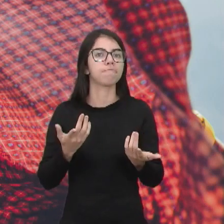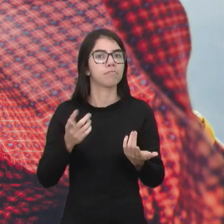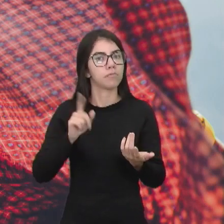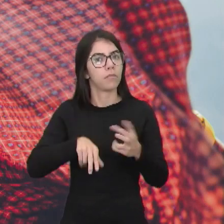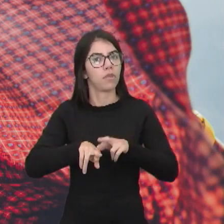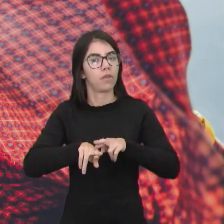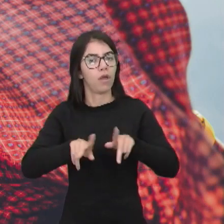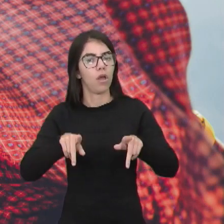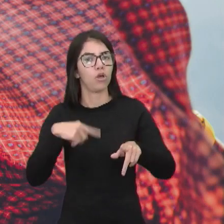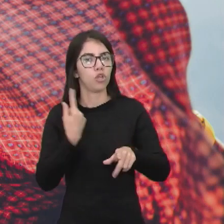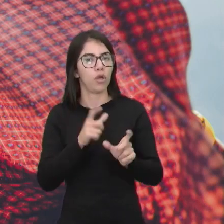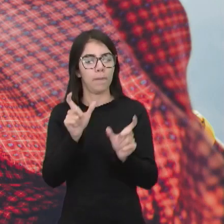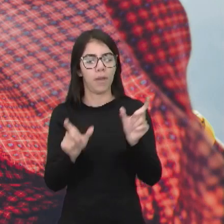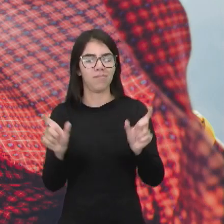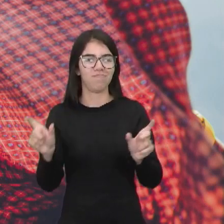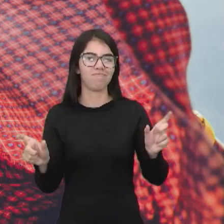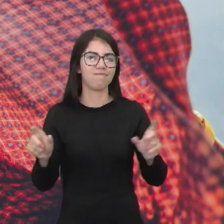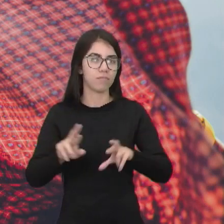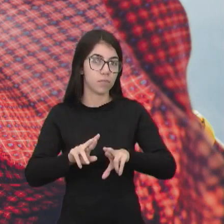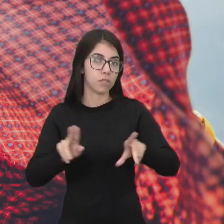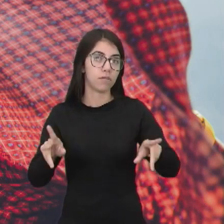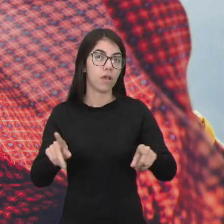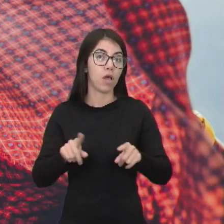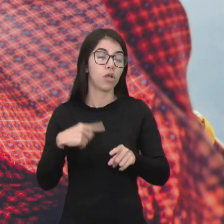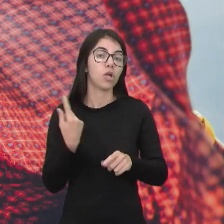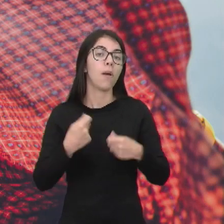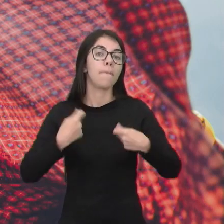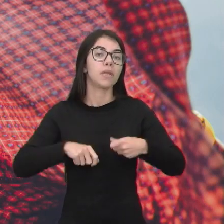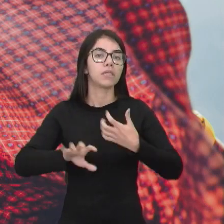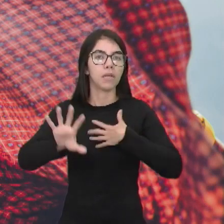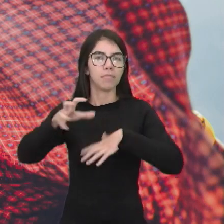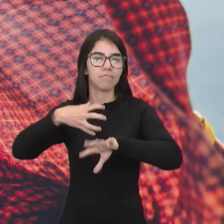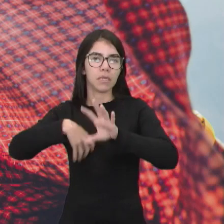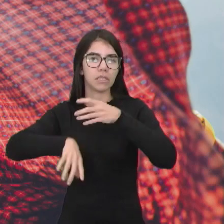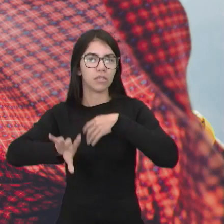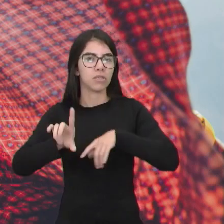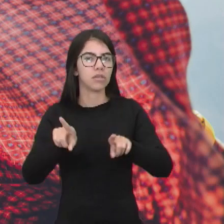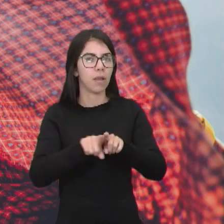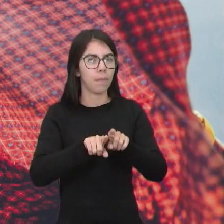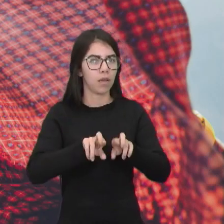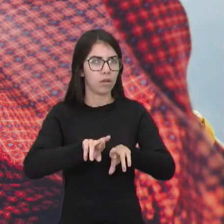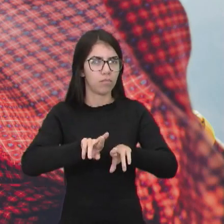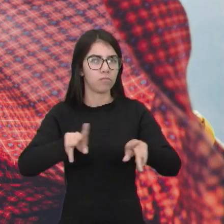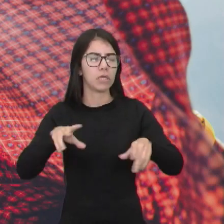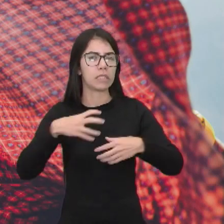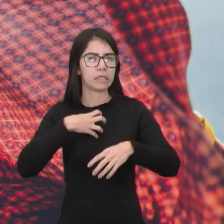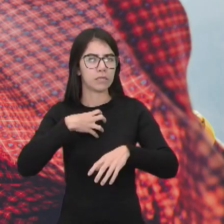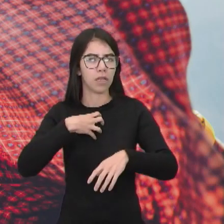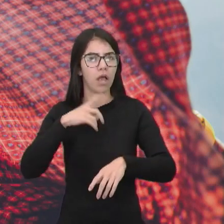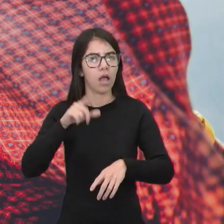diferentes, né, somos todos, então a gente tem que entender diferenças, e quando essas diferenças são